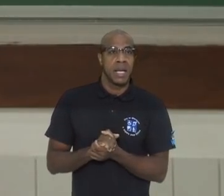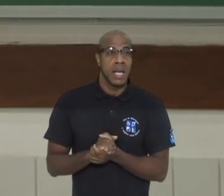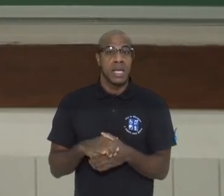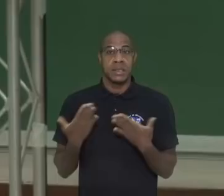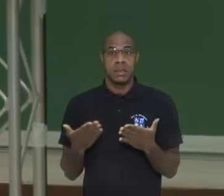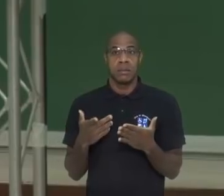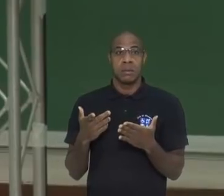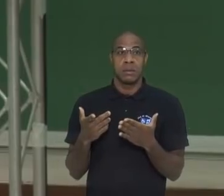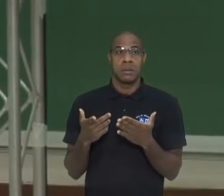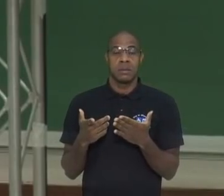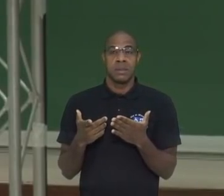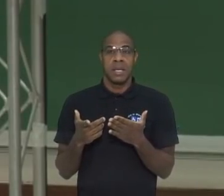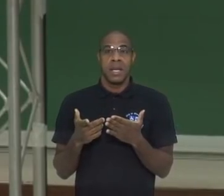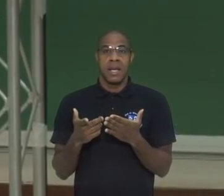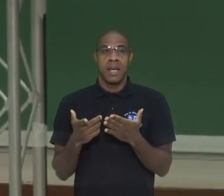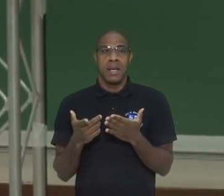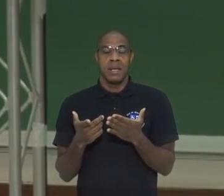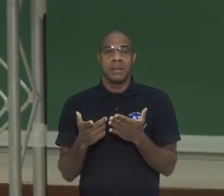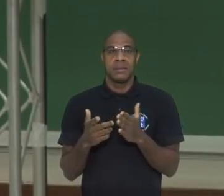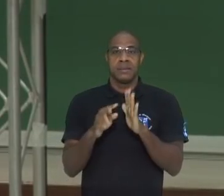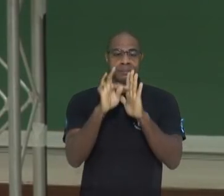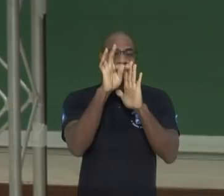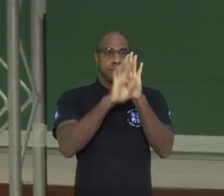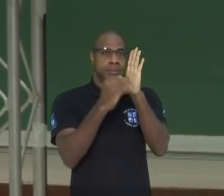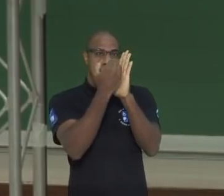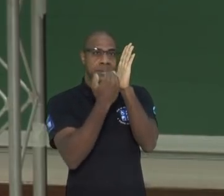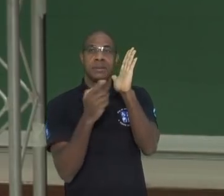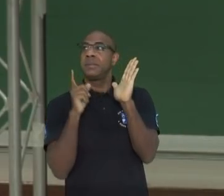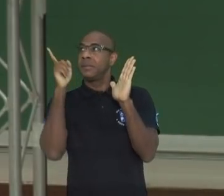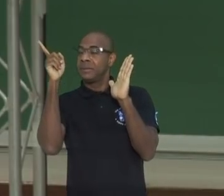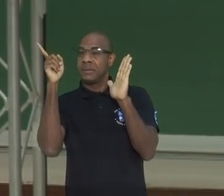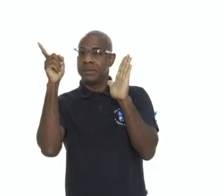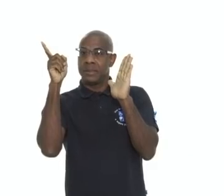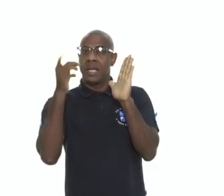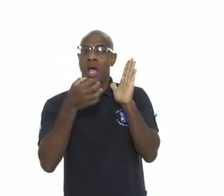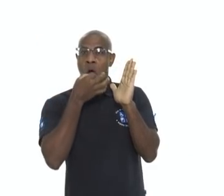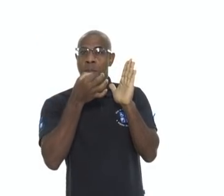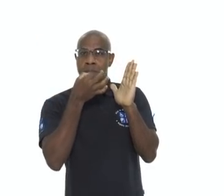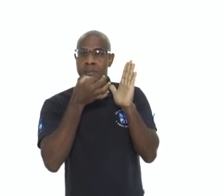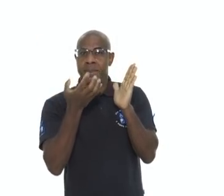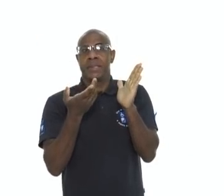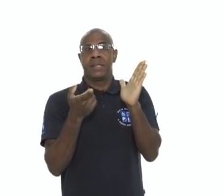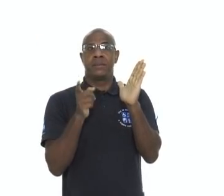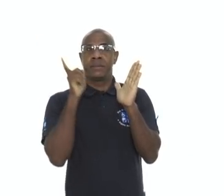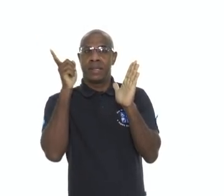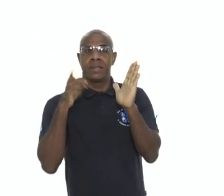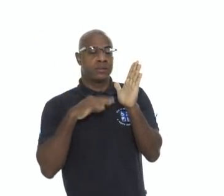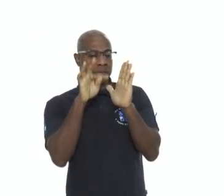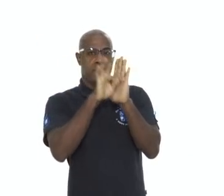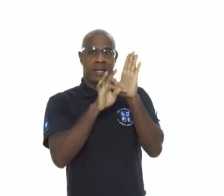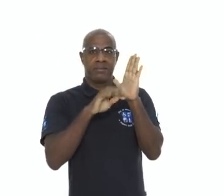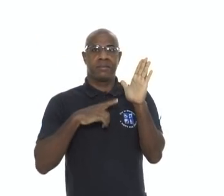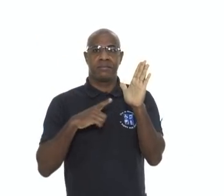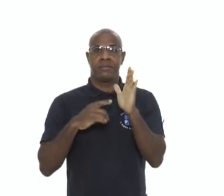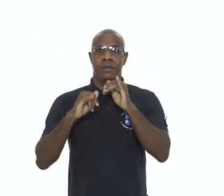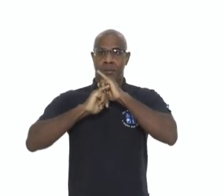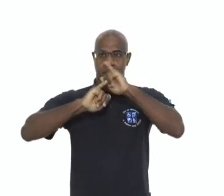uma parte da crítica, da resenha sobre esse texto que foi publicado no Estadão.